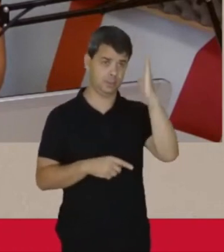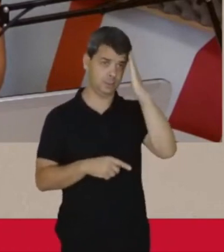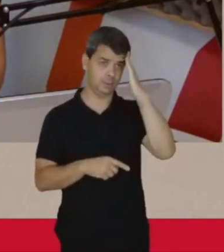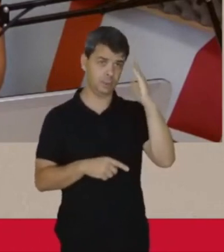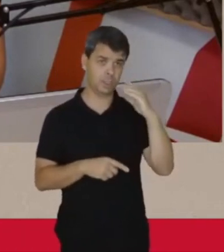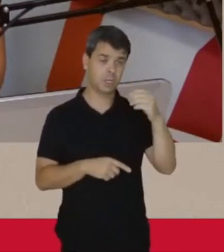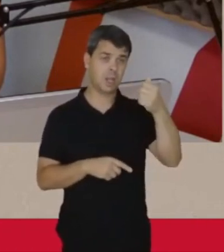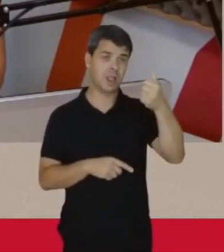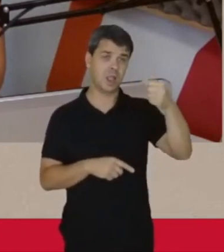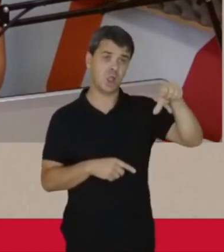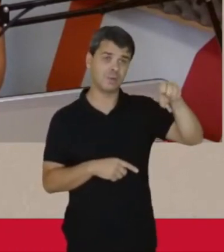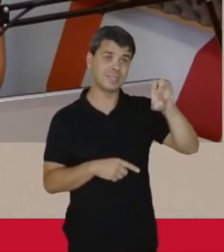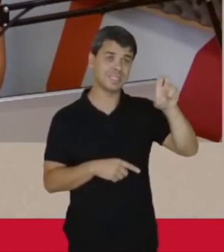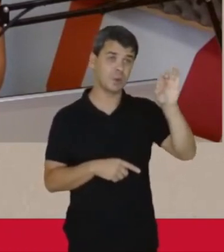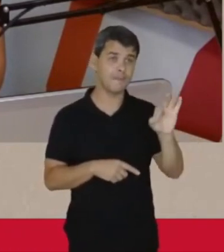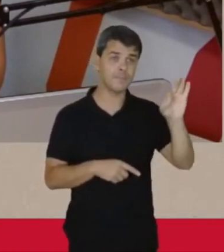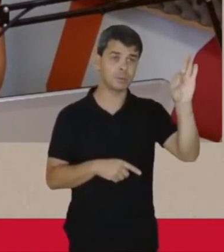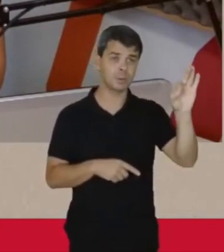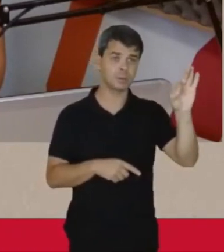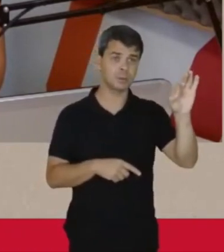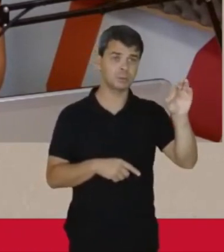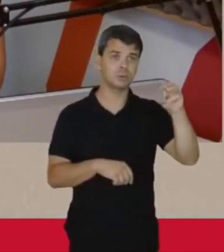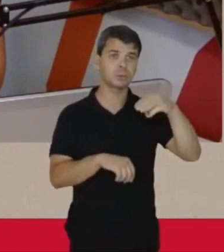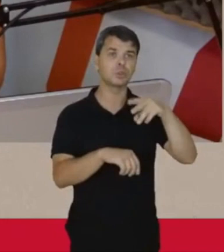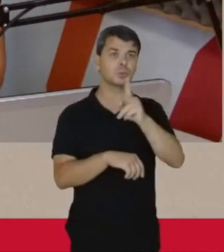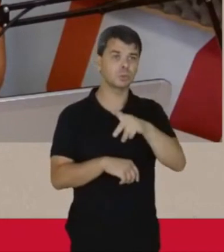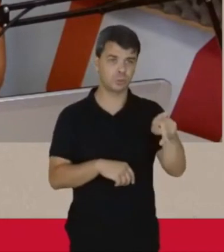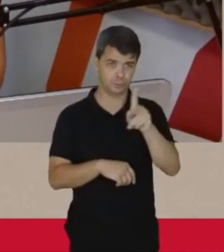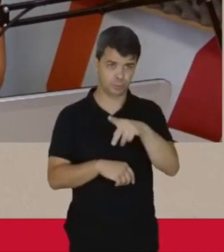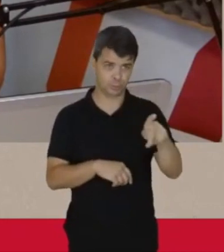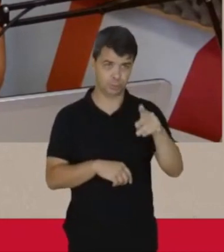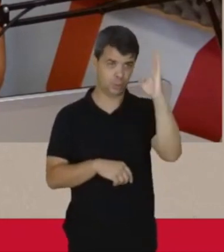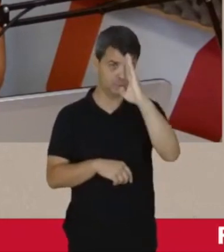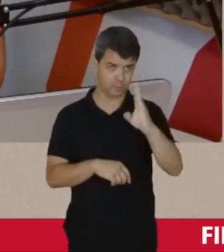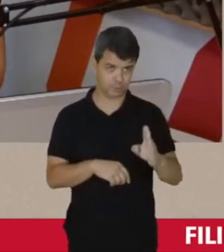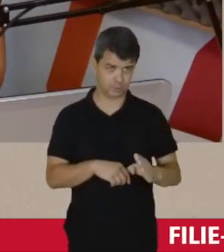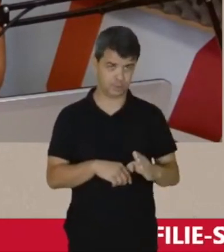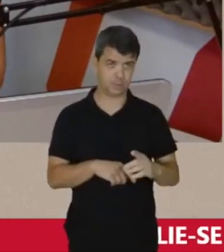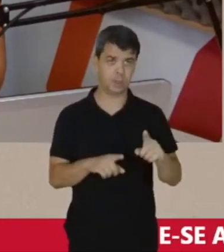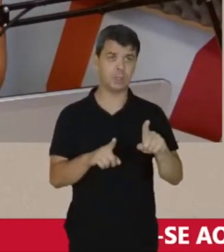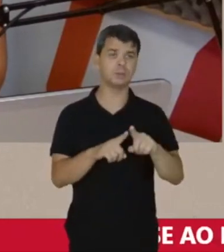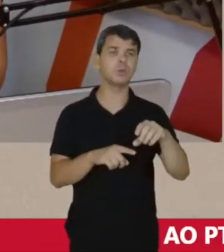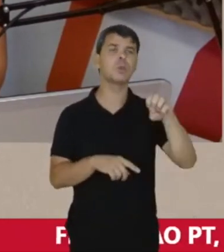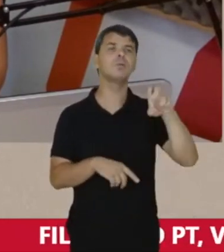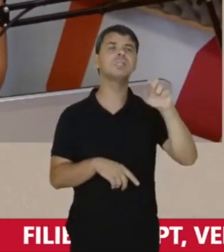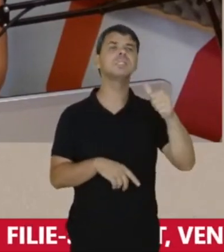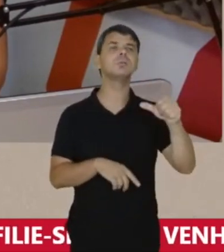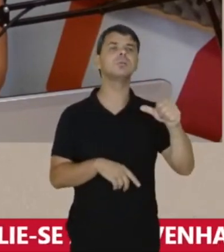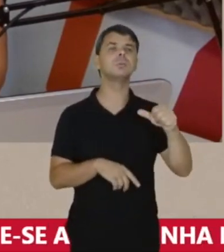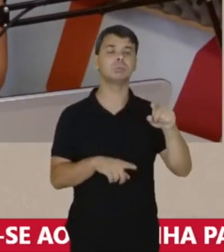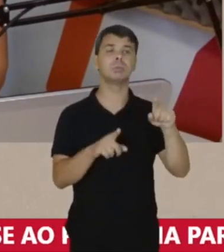que 95% dos magistrados, dos professores e professoras, 95% nós